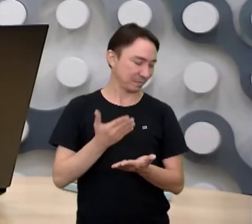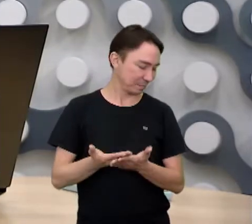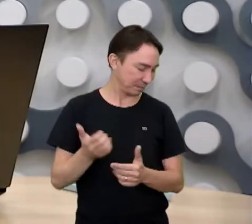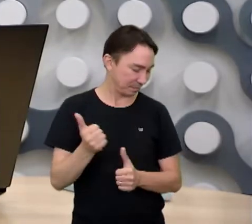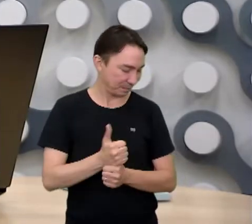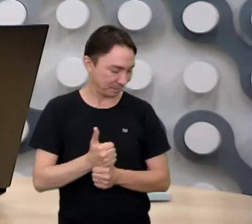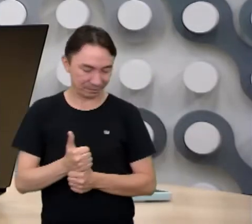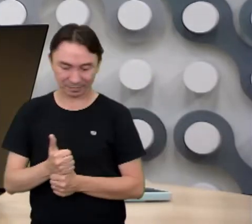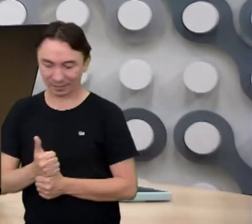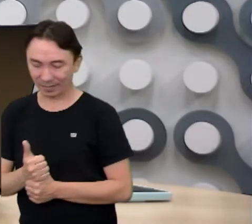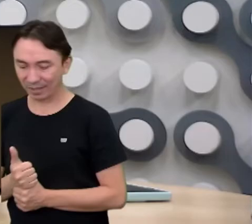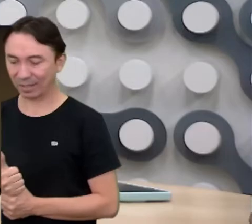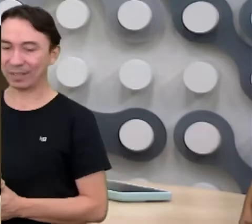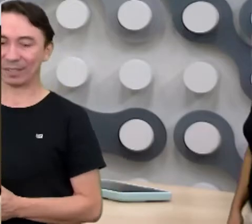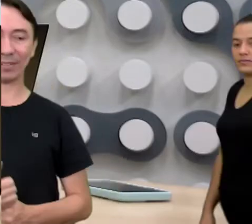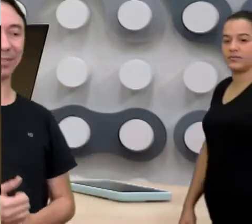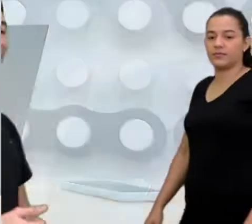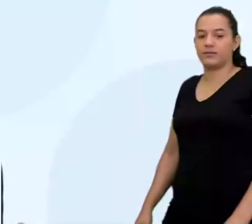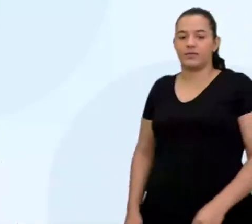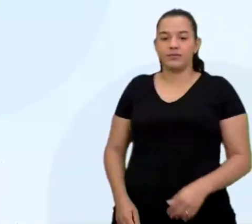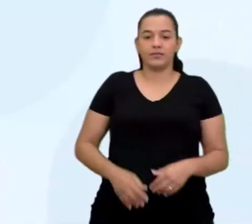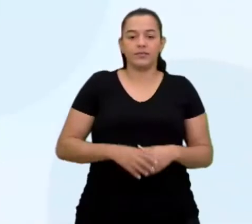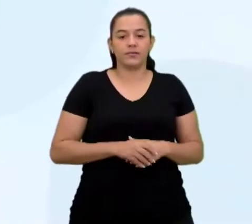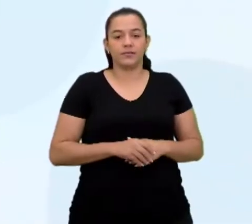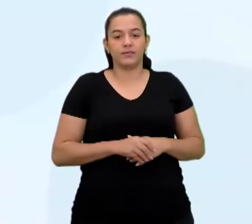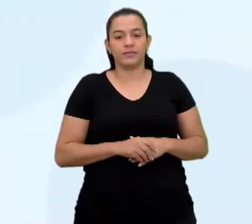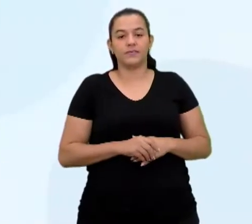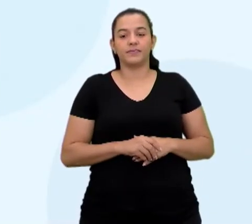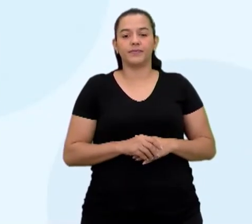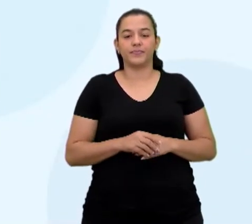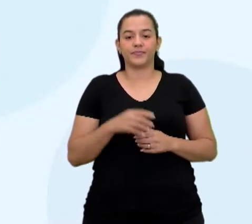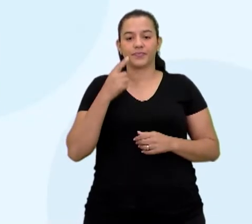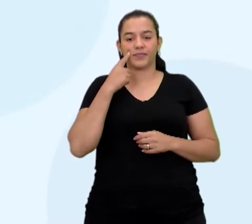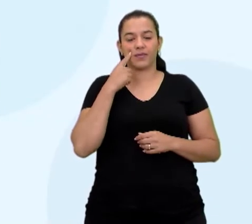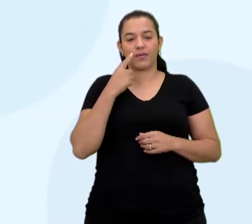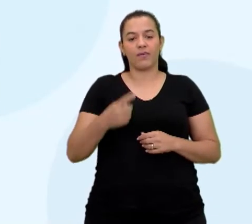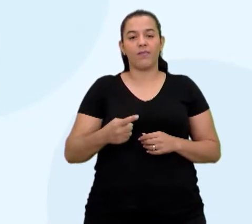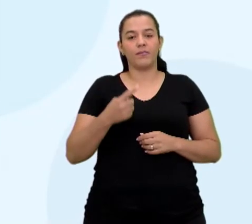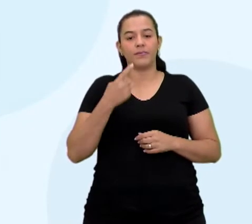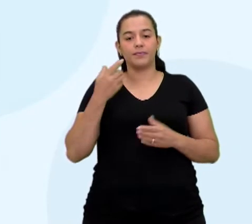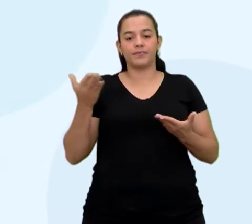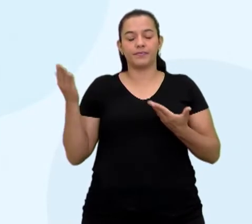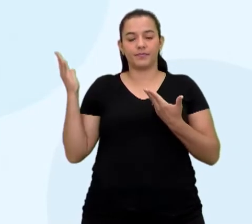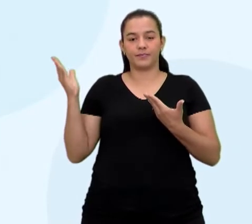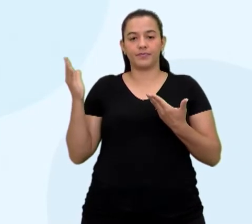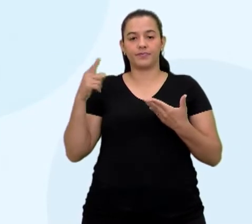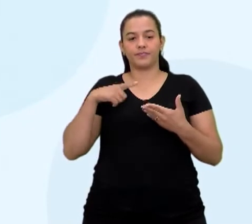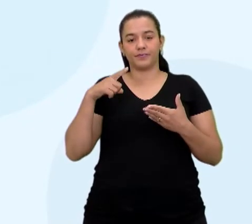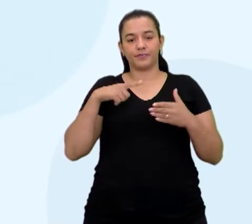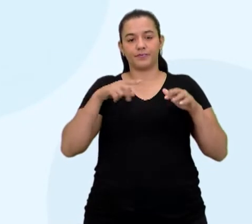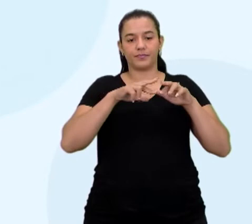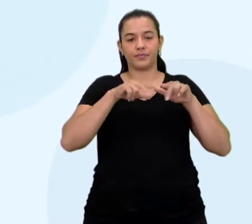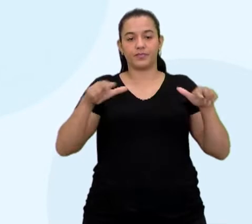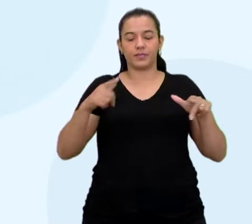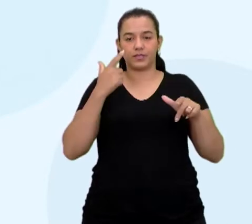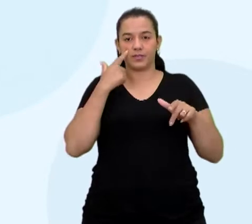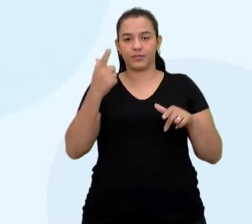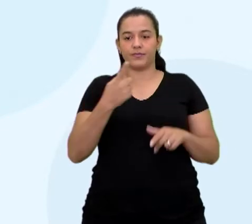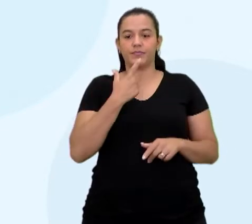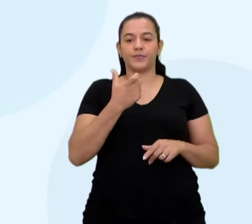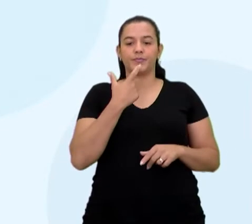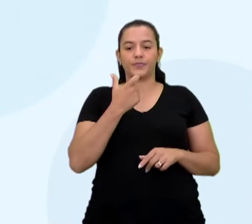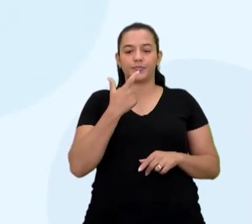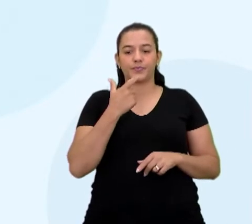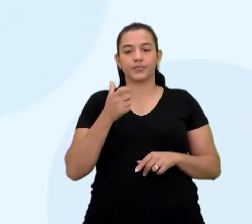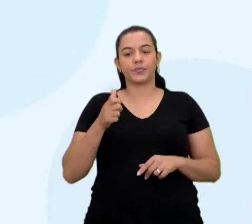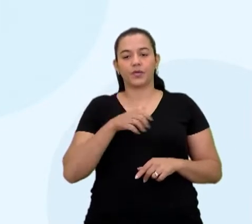né? Então vamos lá ver lá, ó. Tá na tela, pode colocar na tela aí, Jojo. Tá lá, ó, tá vendo as setas vermelhas, né, mostrando a mesma coisa que tinha